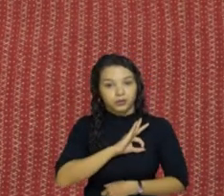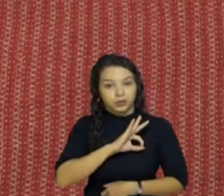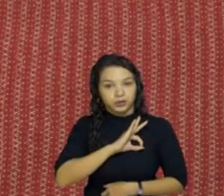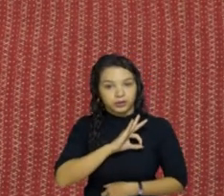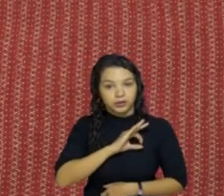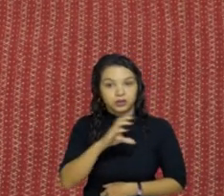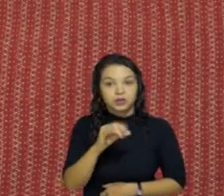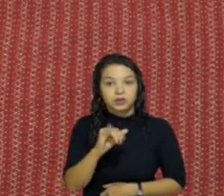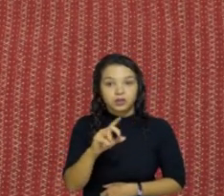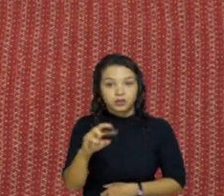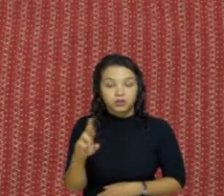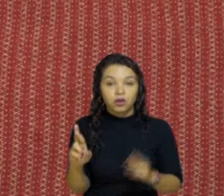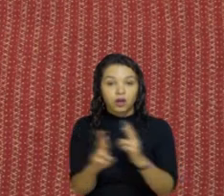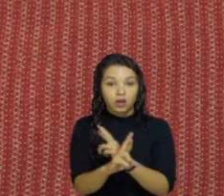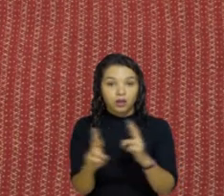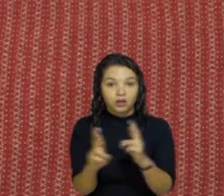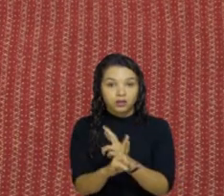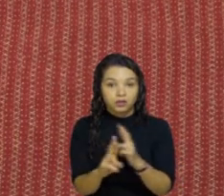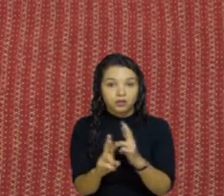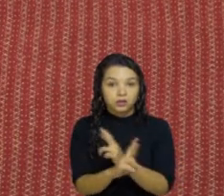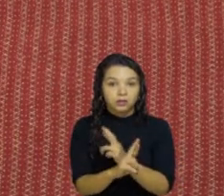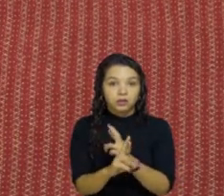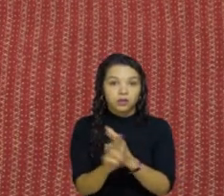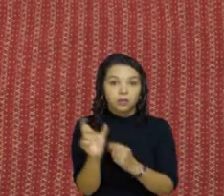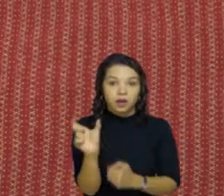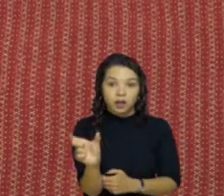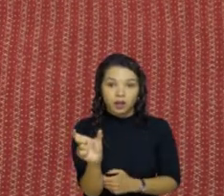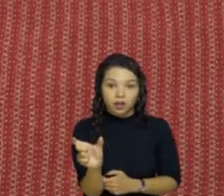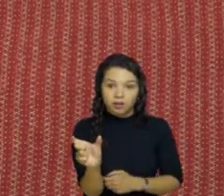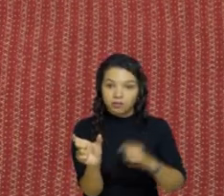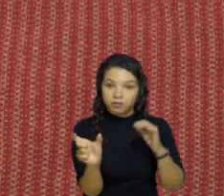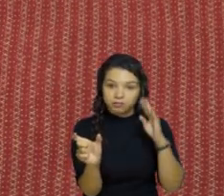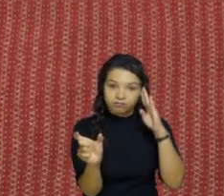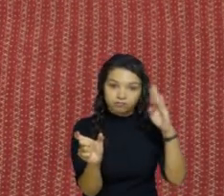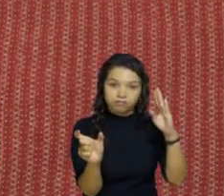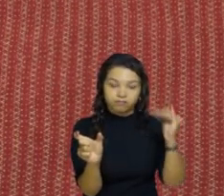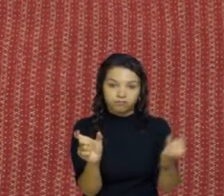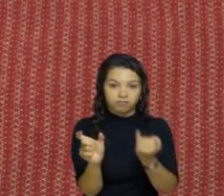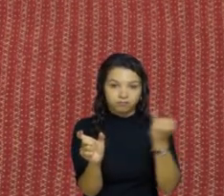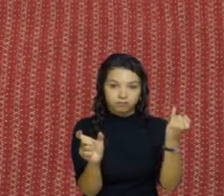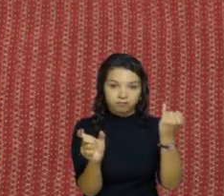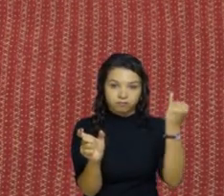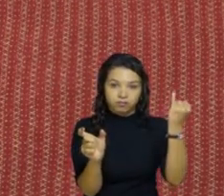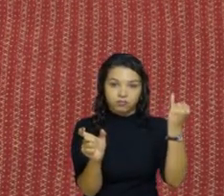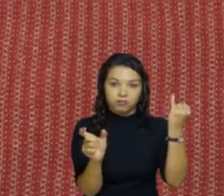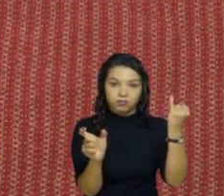é o relacionamento com uma palavra que me parece fundamental na ação de vocês: